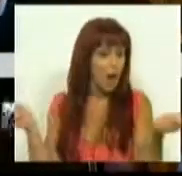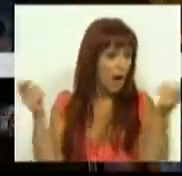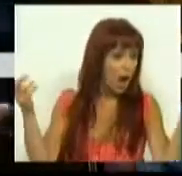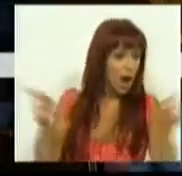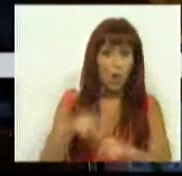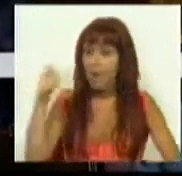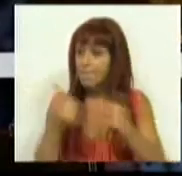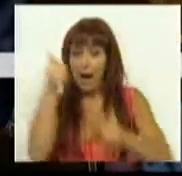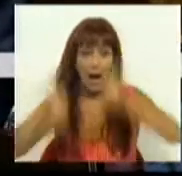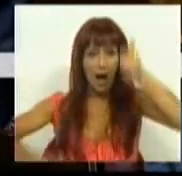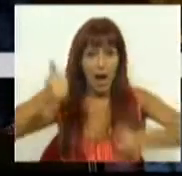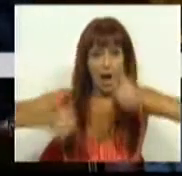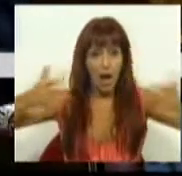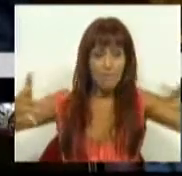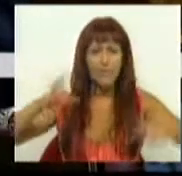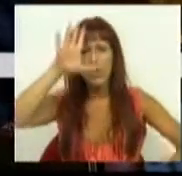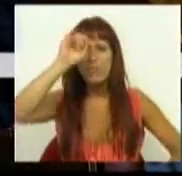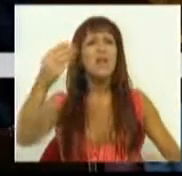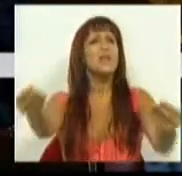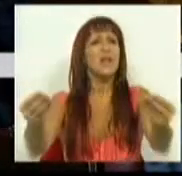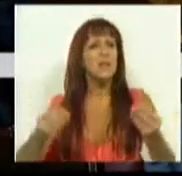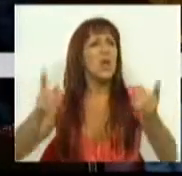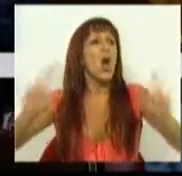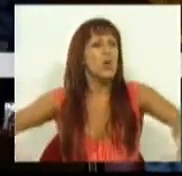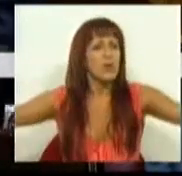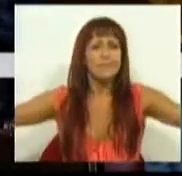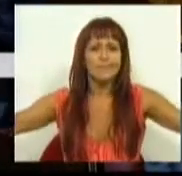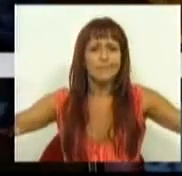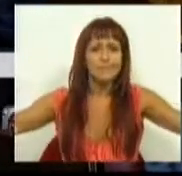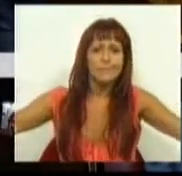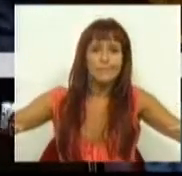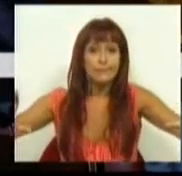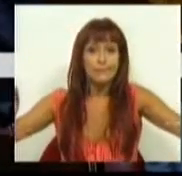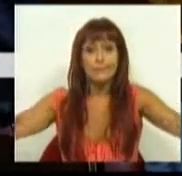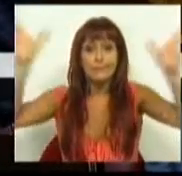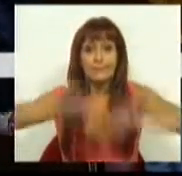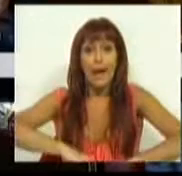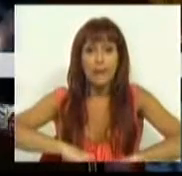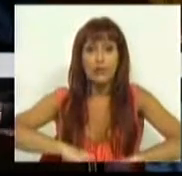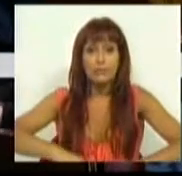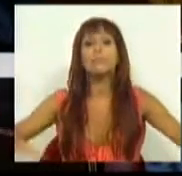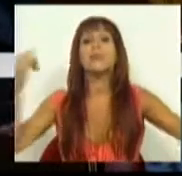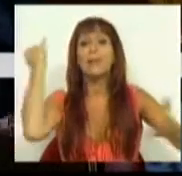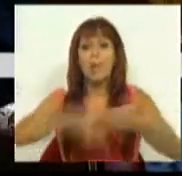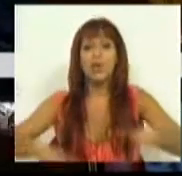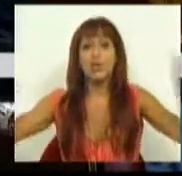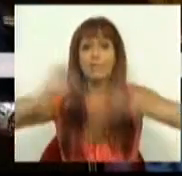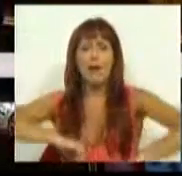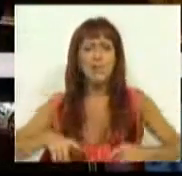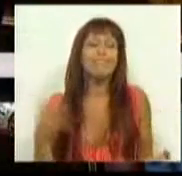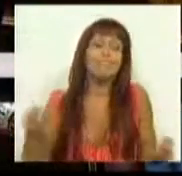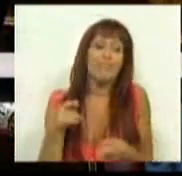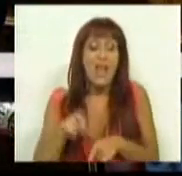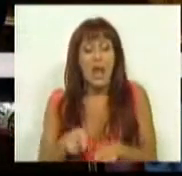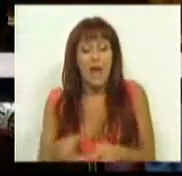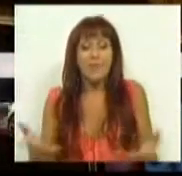fomentasse a competitividade, o que o Governo apresentou foi mais e mais impostos. É evidente